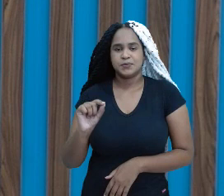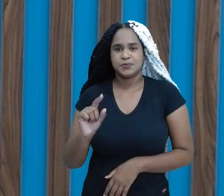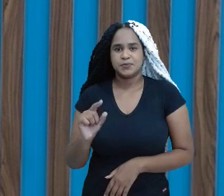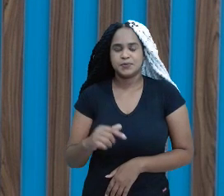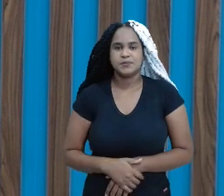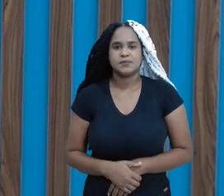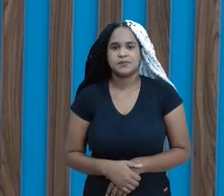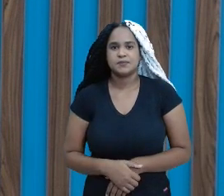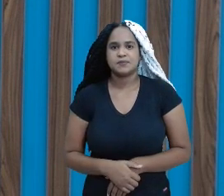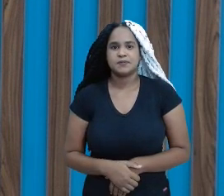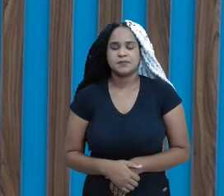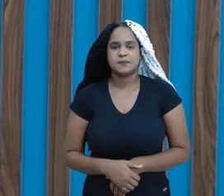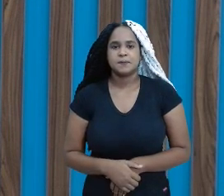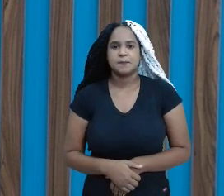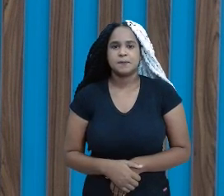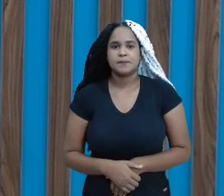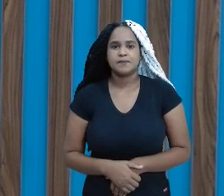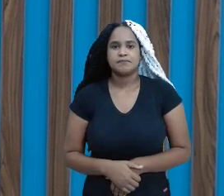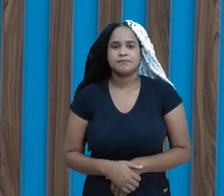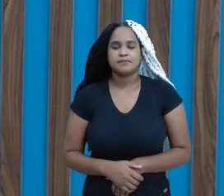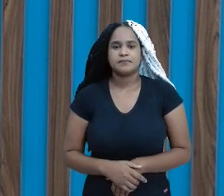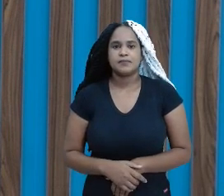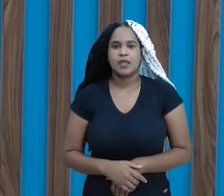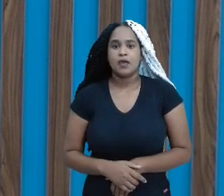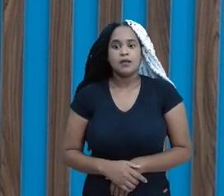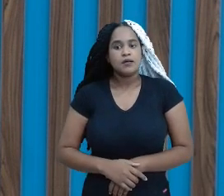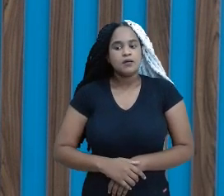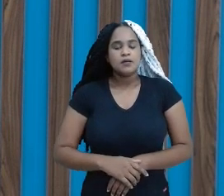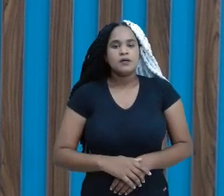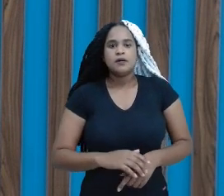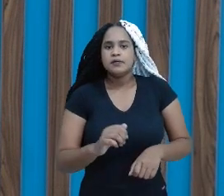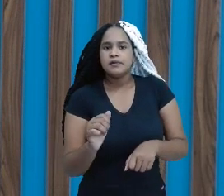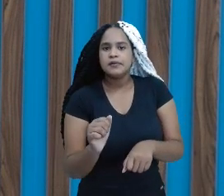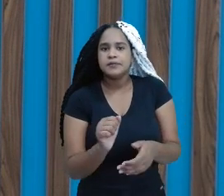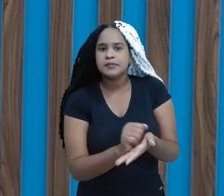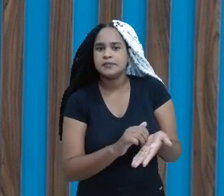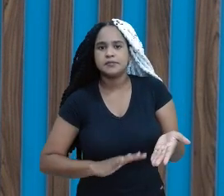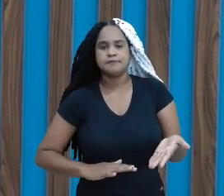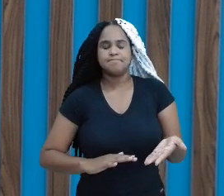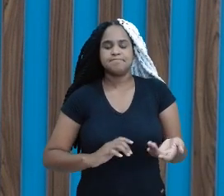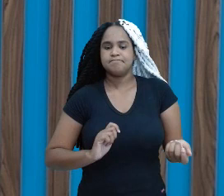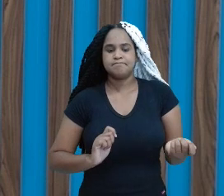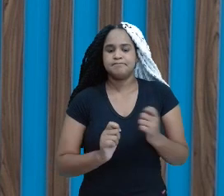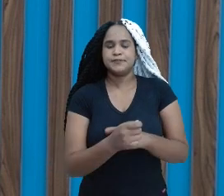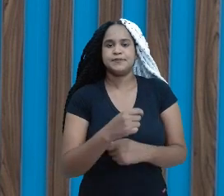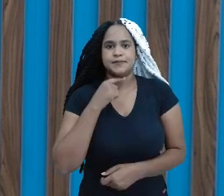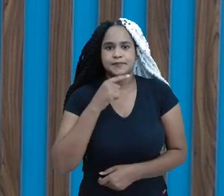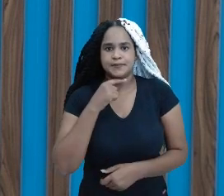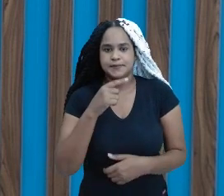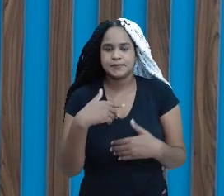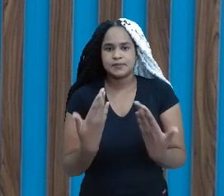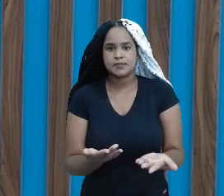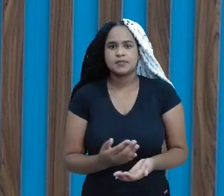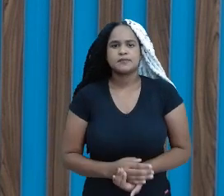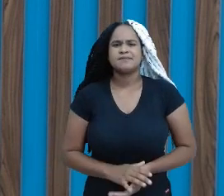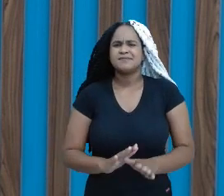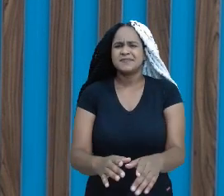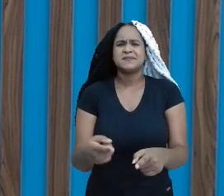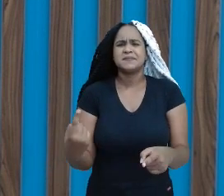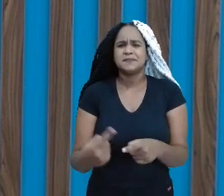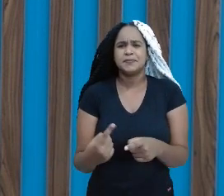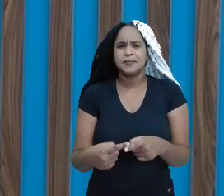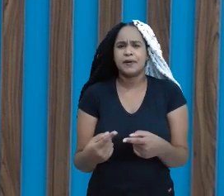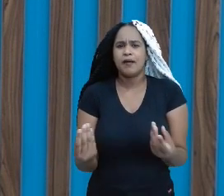está sendo transformador, né? Mas a gente precisa perceber por que o trabalho está com uma